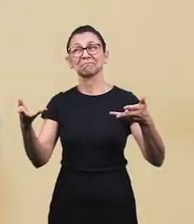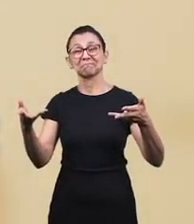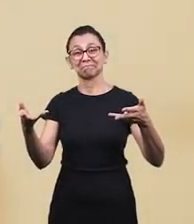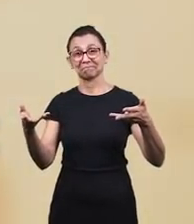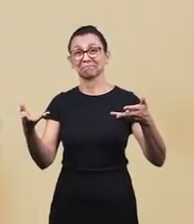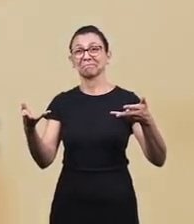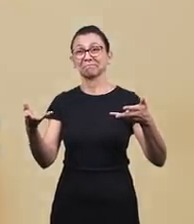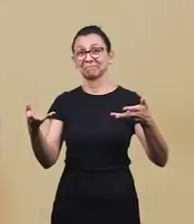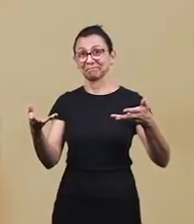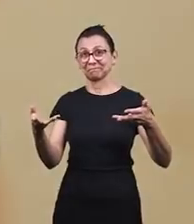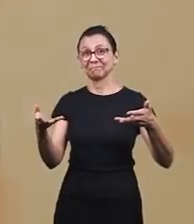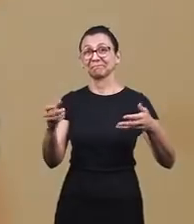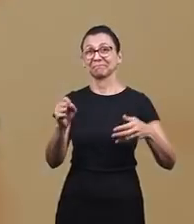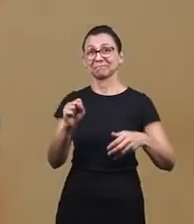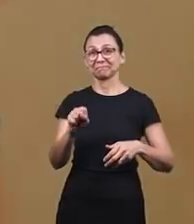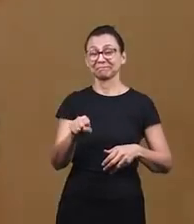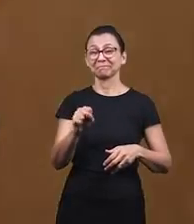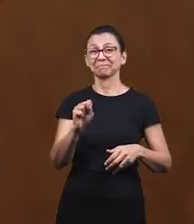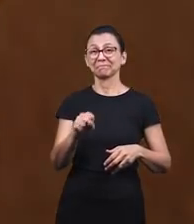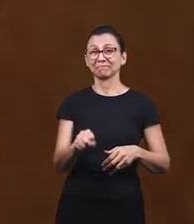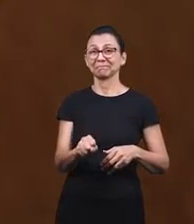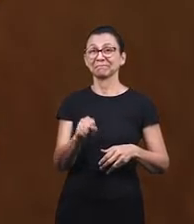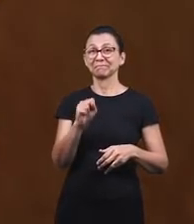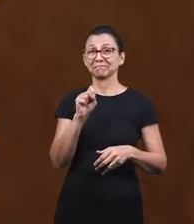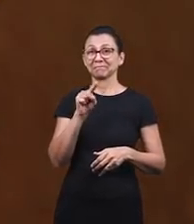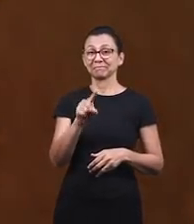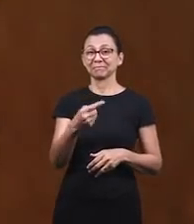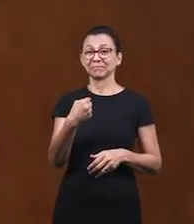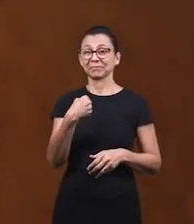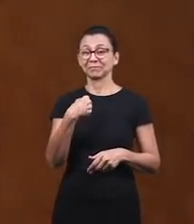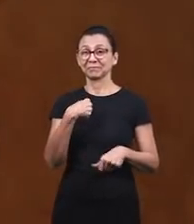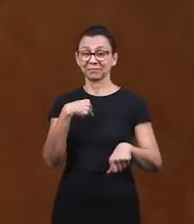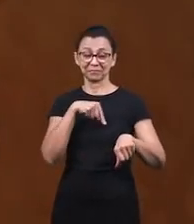passam pra ti e pra mim.